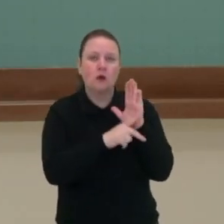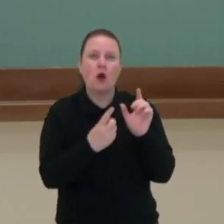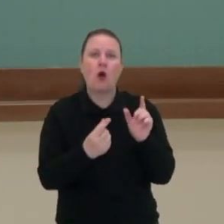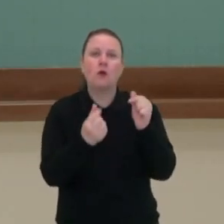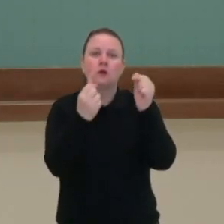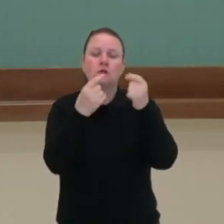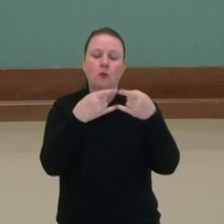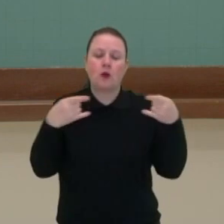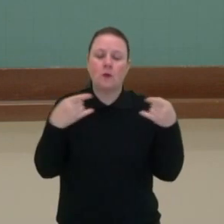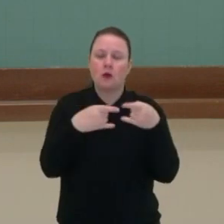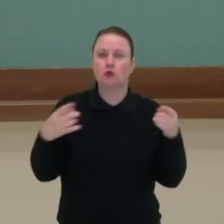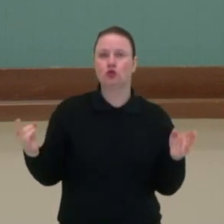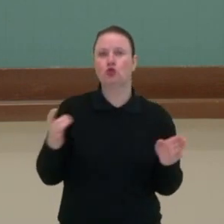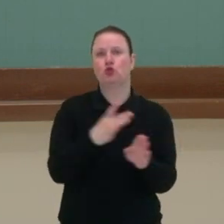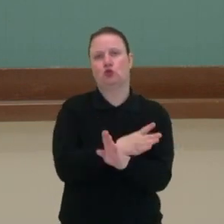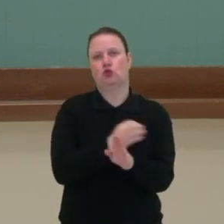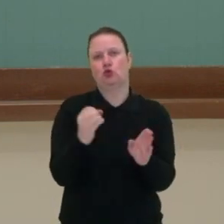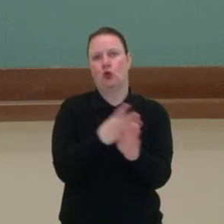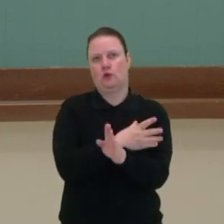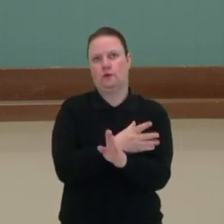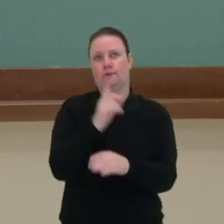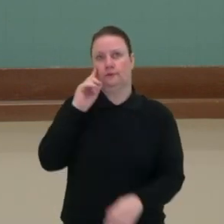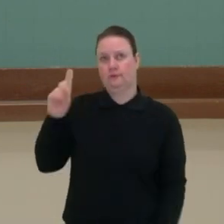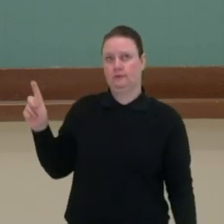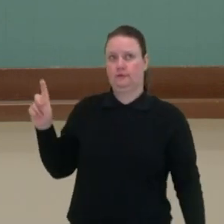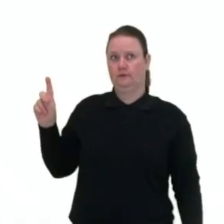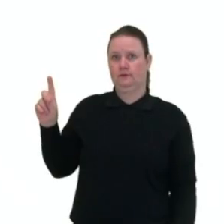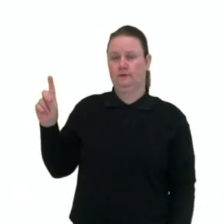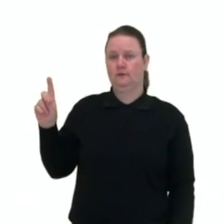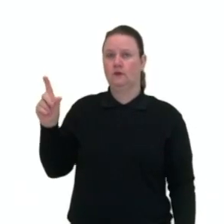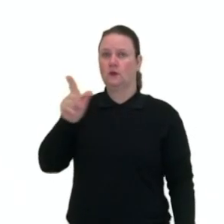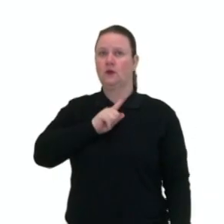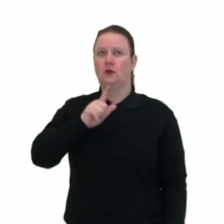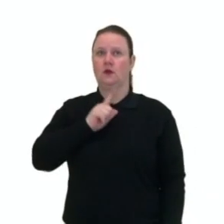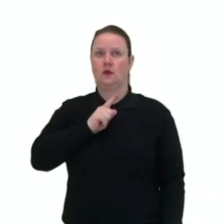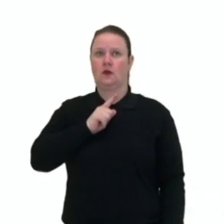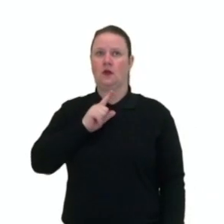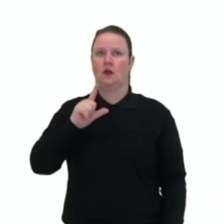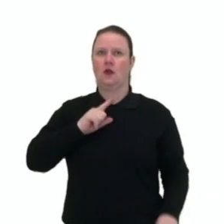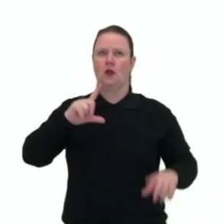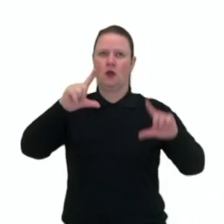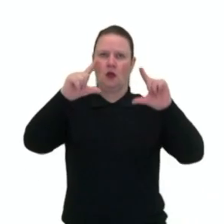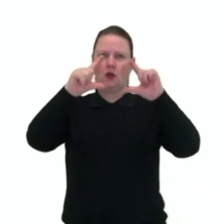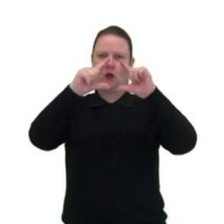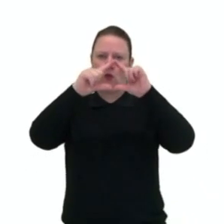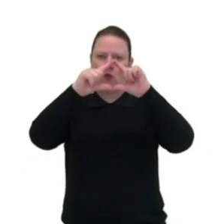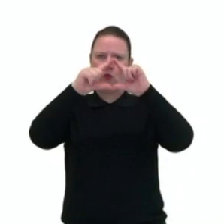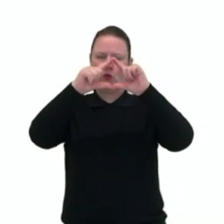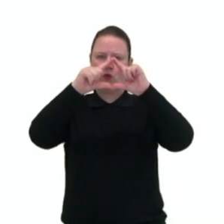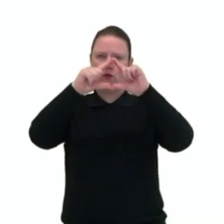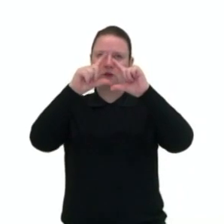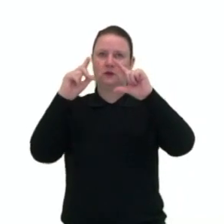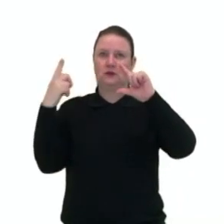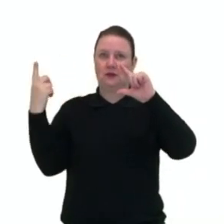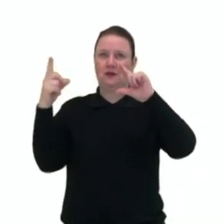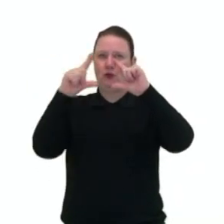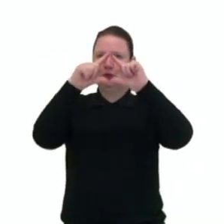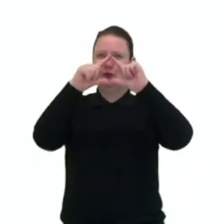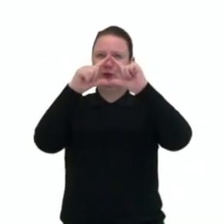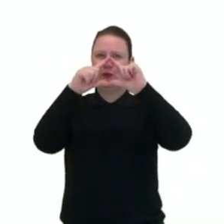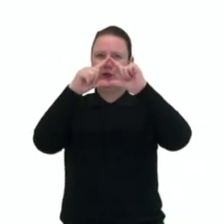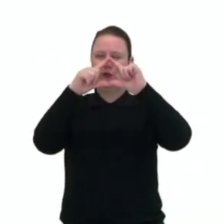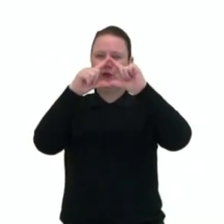como mostra, o detalhe que está na imagem da sua direita, olha bem na sua tela, tem um triângulo bem na cédula de 1000 cruzados.